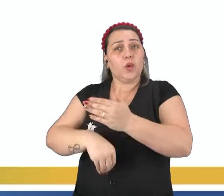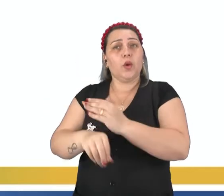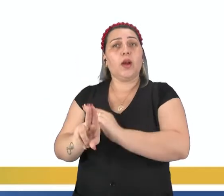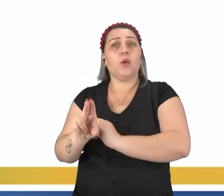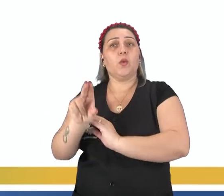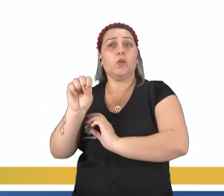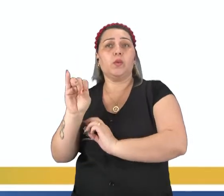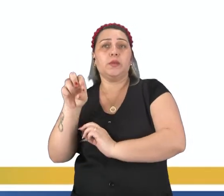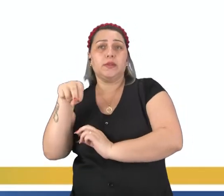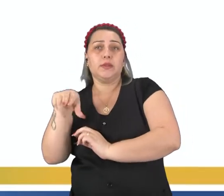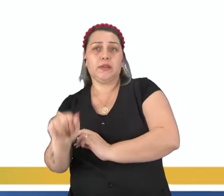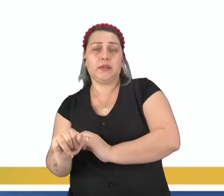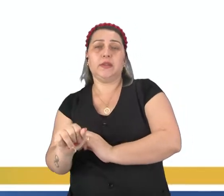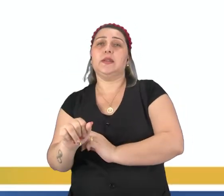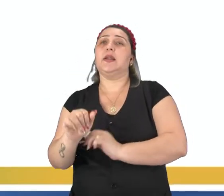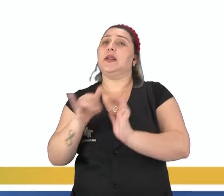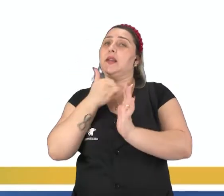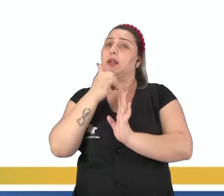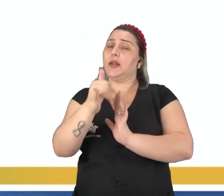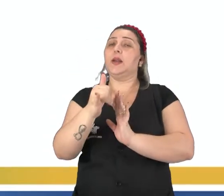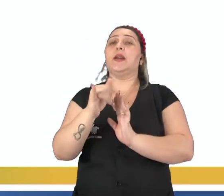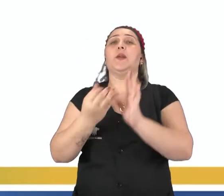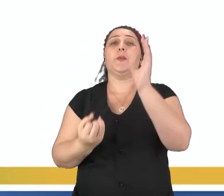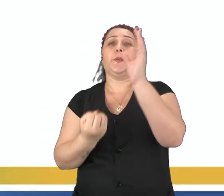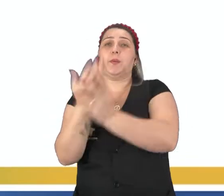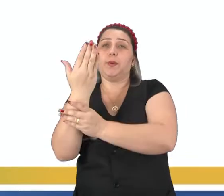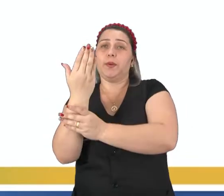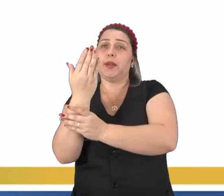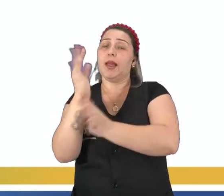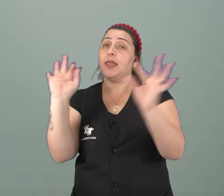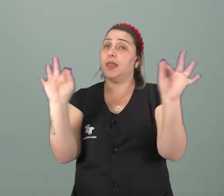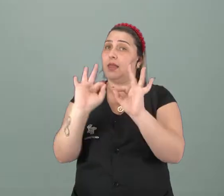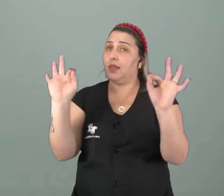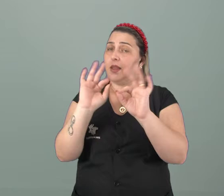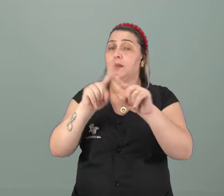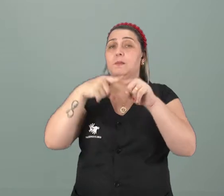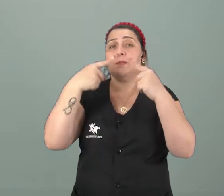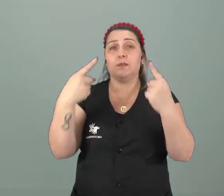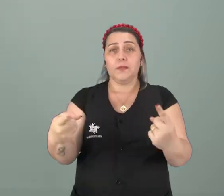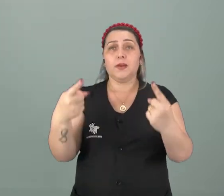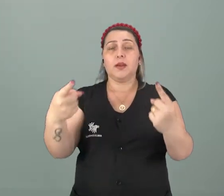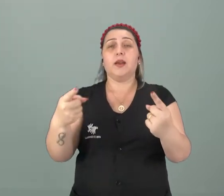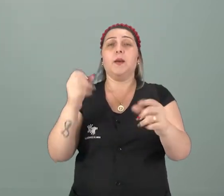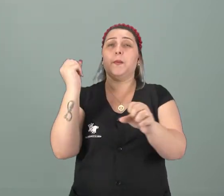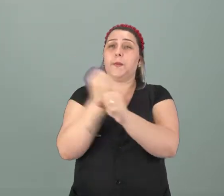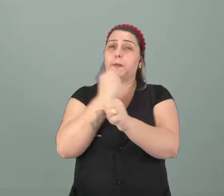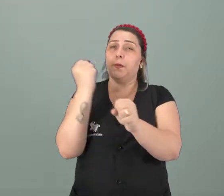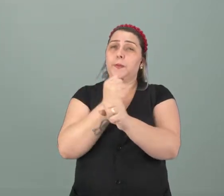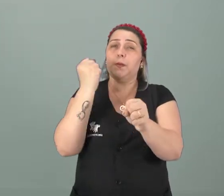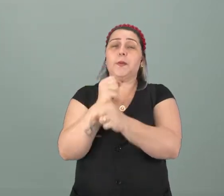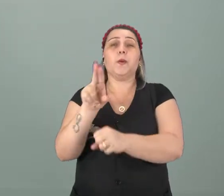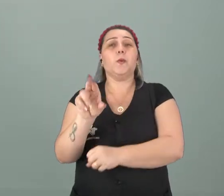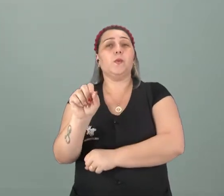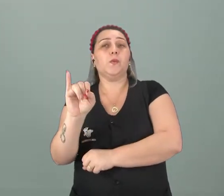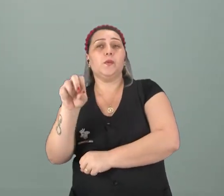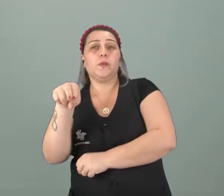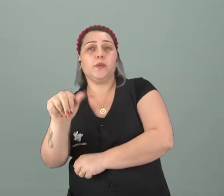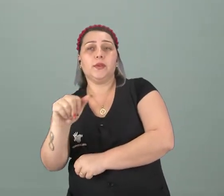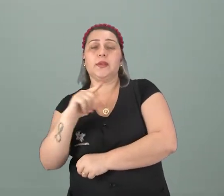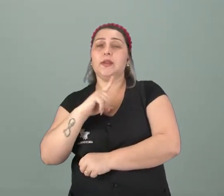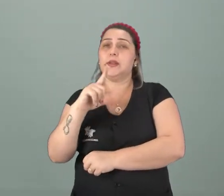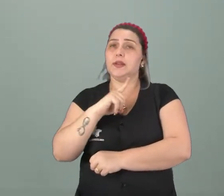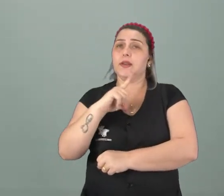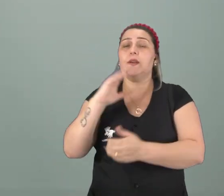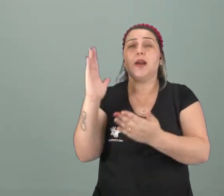ou seja, é aquela energia que durante o seu processo não produz poluentes, mas na construção daquela usina, né,